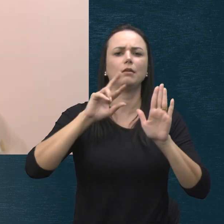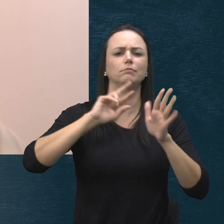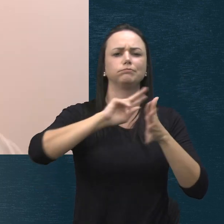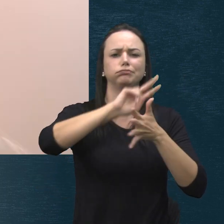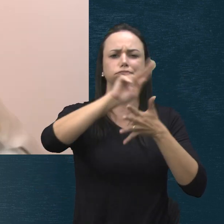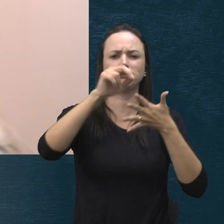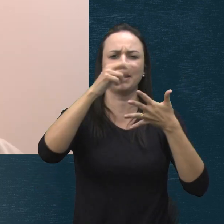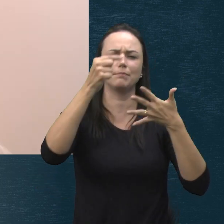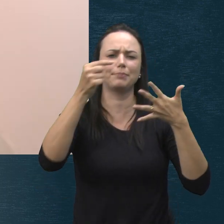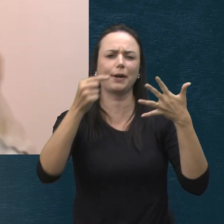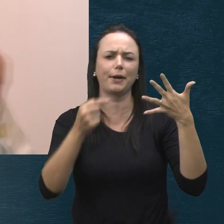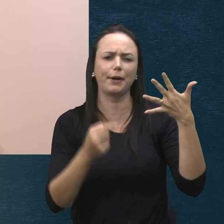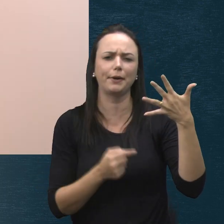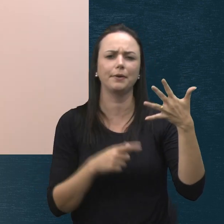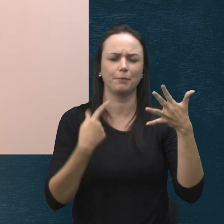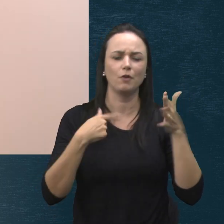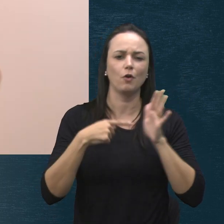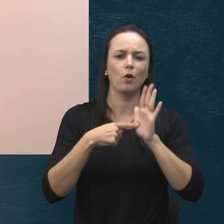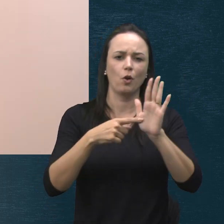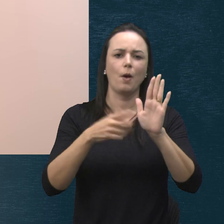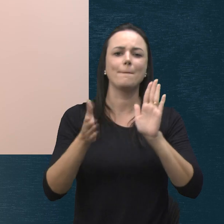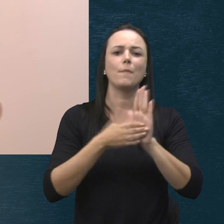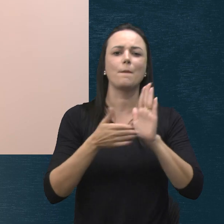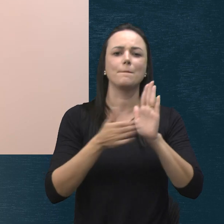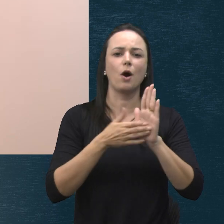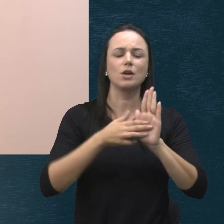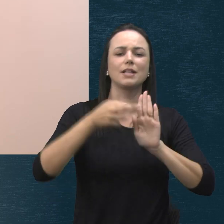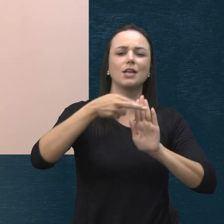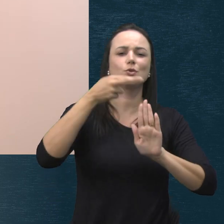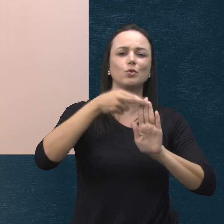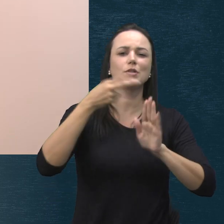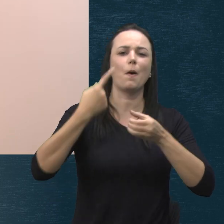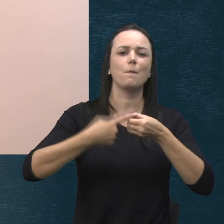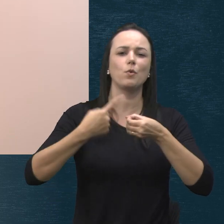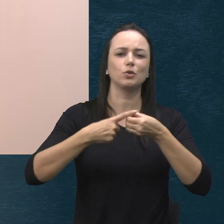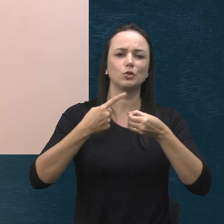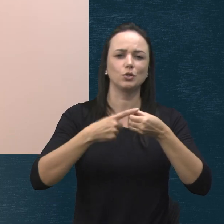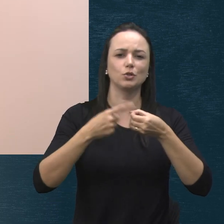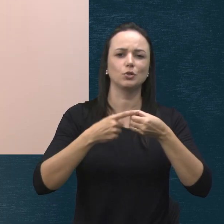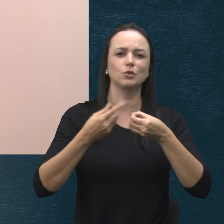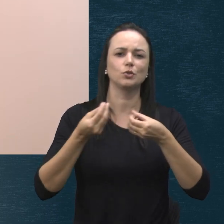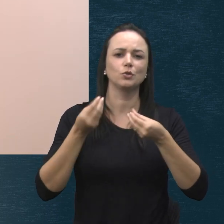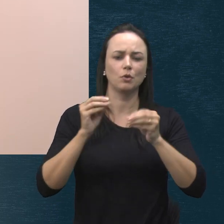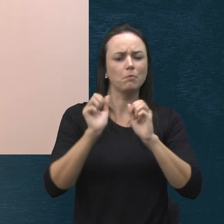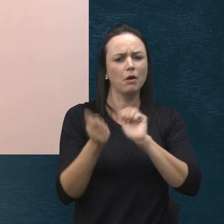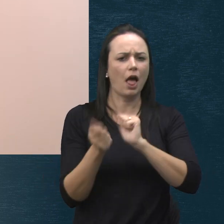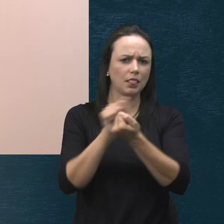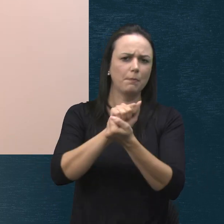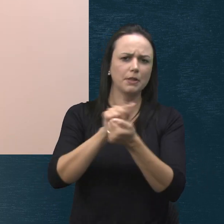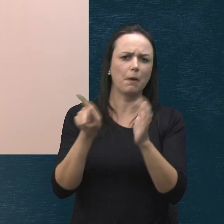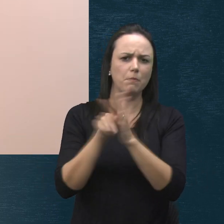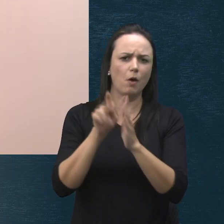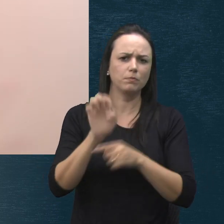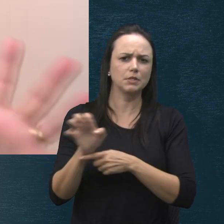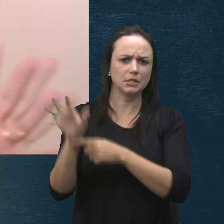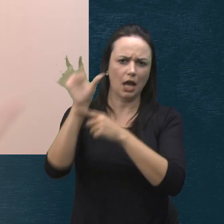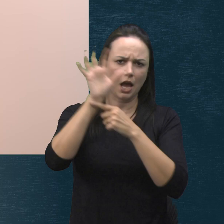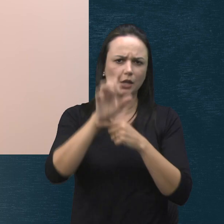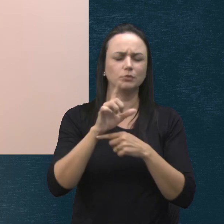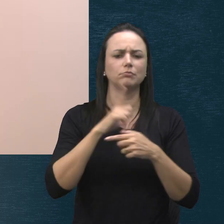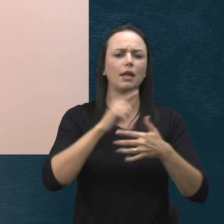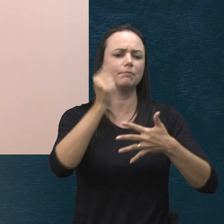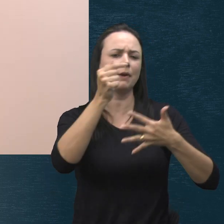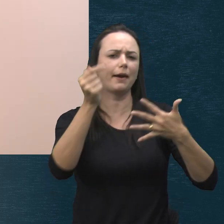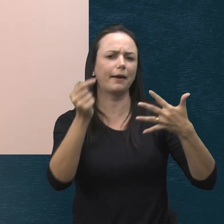até colocar aqui para vocês uma proposta de resolução municipal, tá? Que pode fazer uma adaptação para o Estado também, de critérios